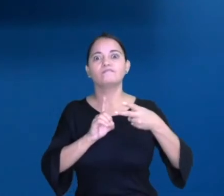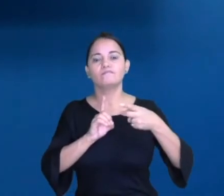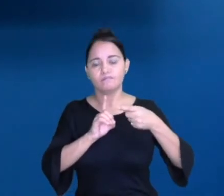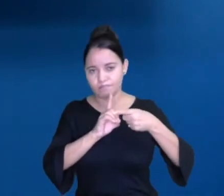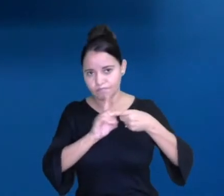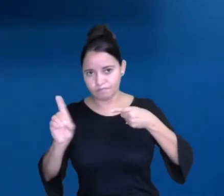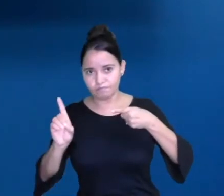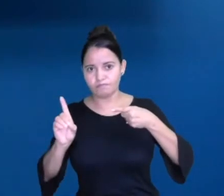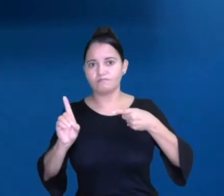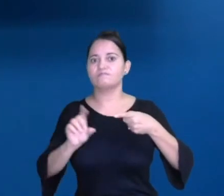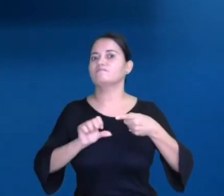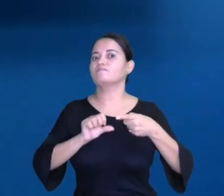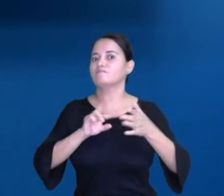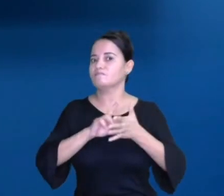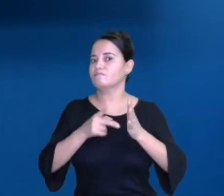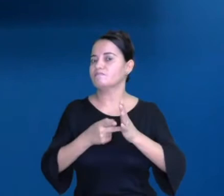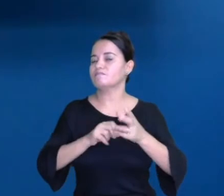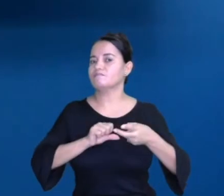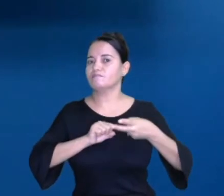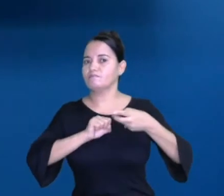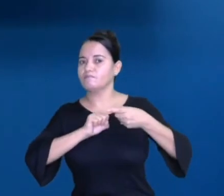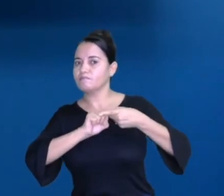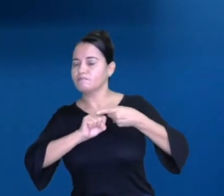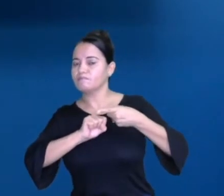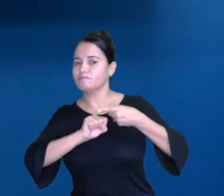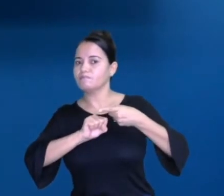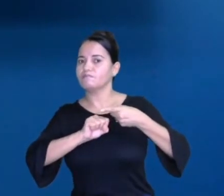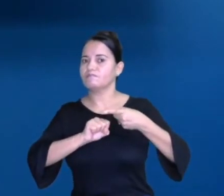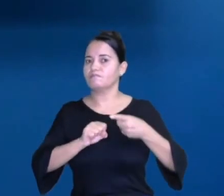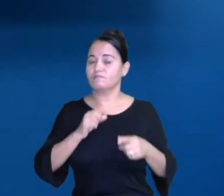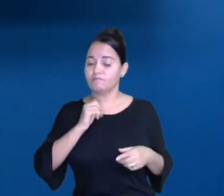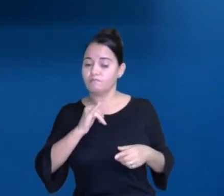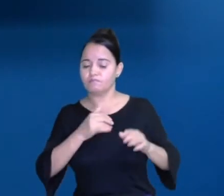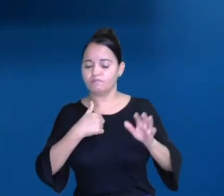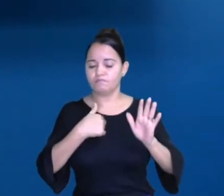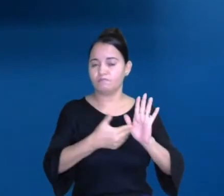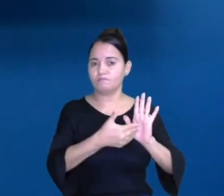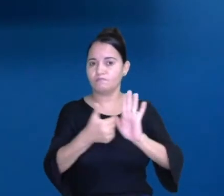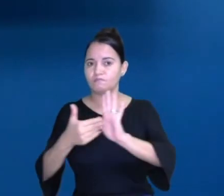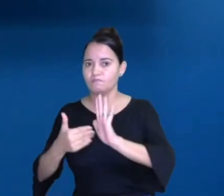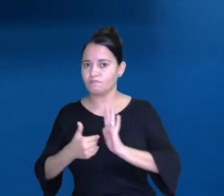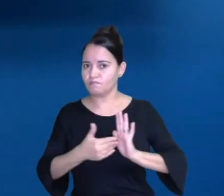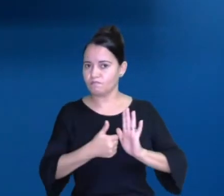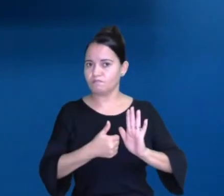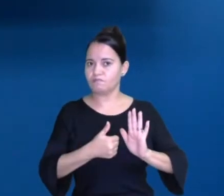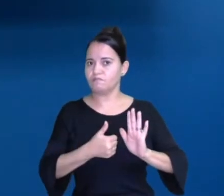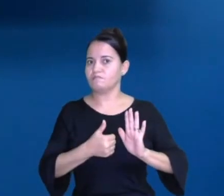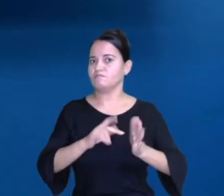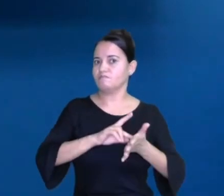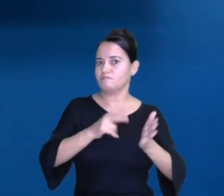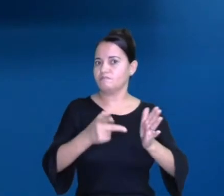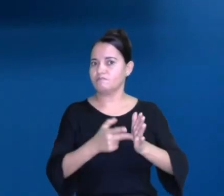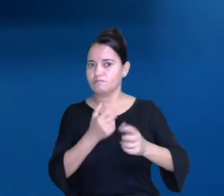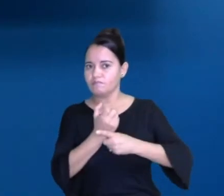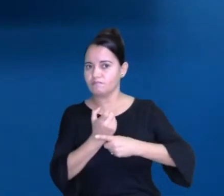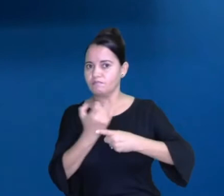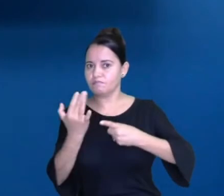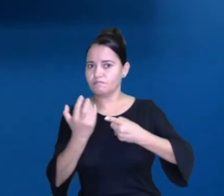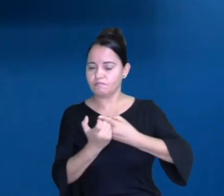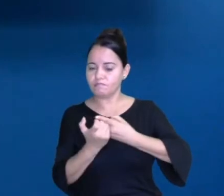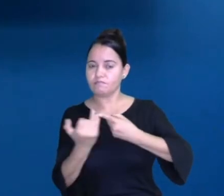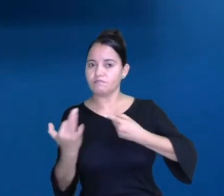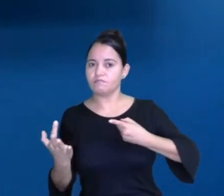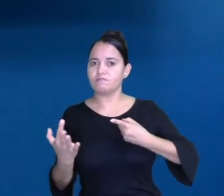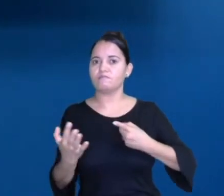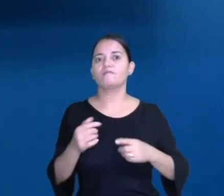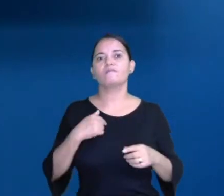E a parte que eu vou retirando e vou consumindo dessa parte que eu fracionei, né, eu vou